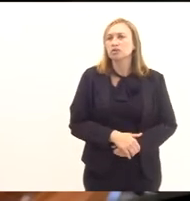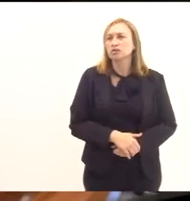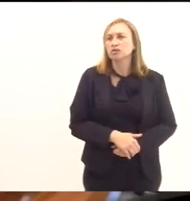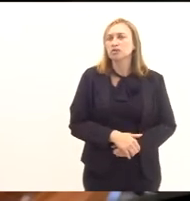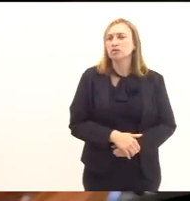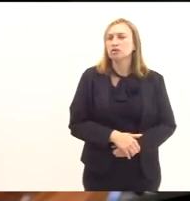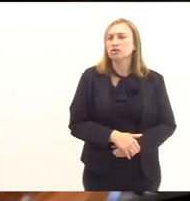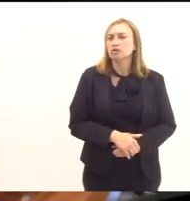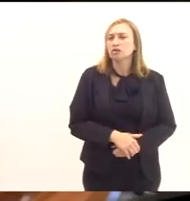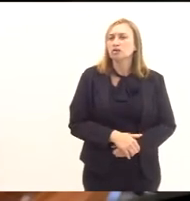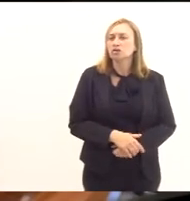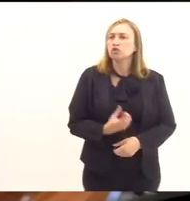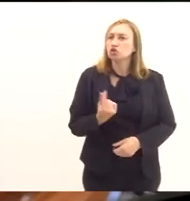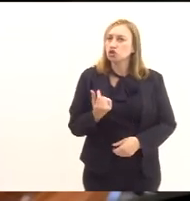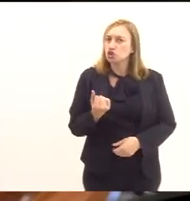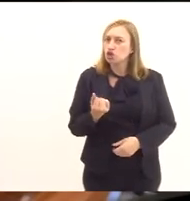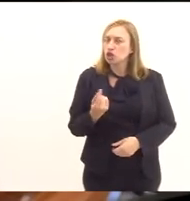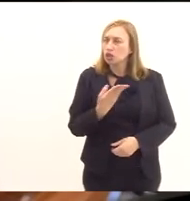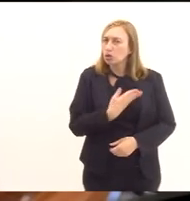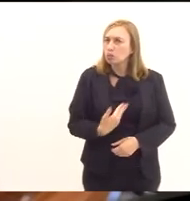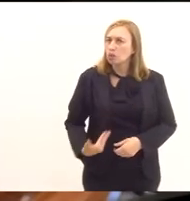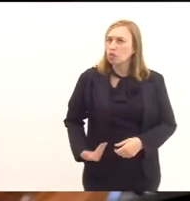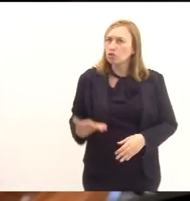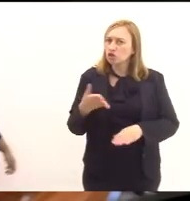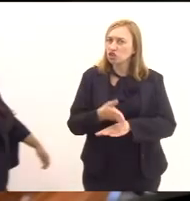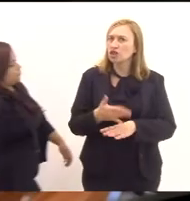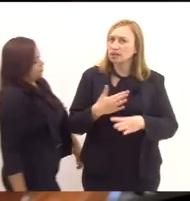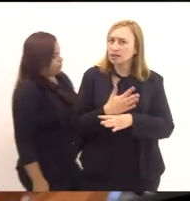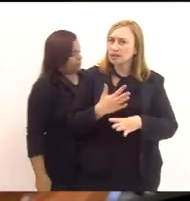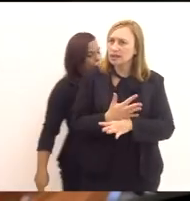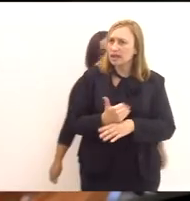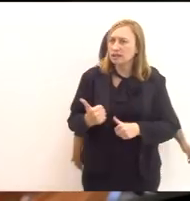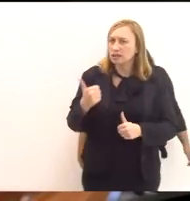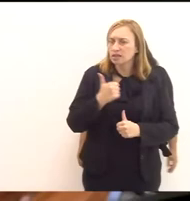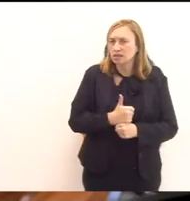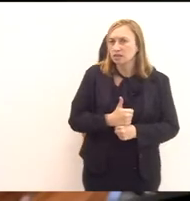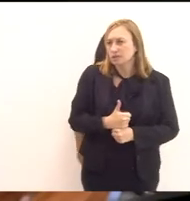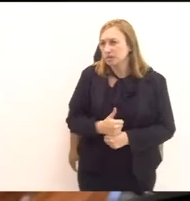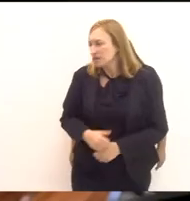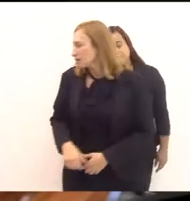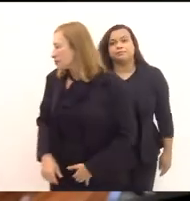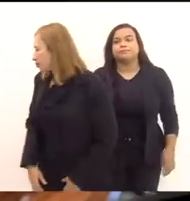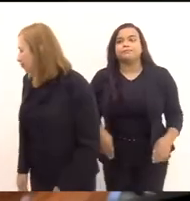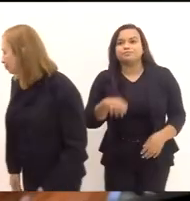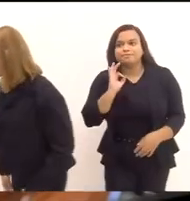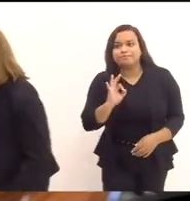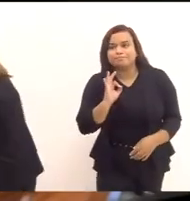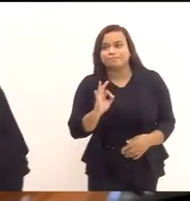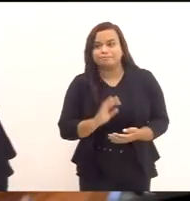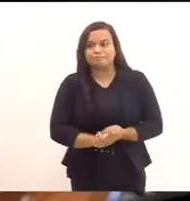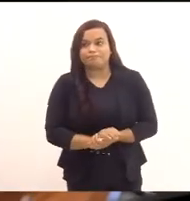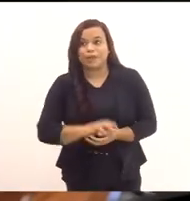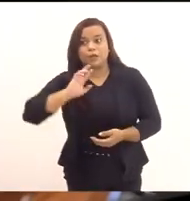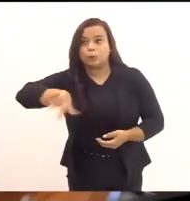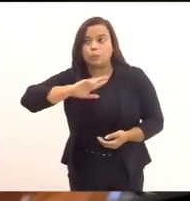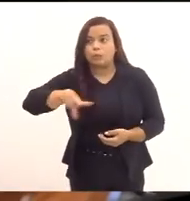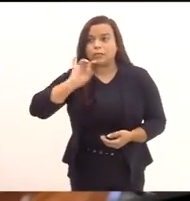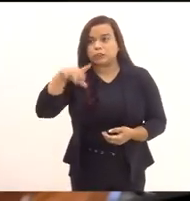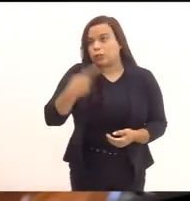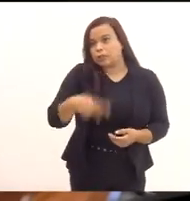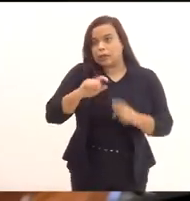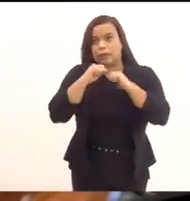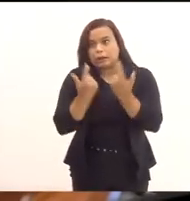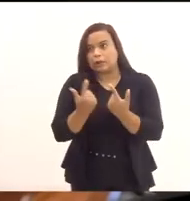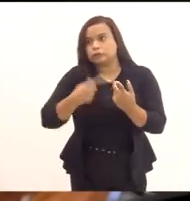todo dinheiro público que chega na cidade você não tem ideia é fato não sendo só da alerj